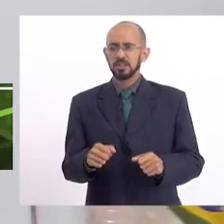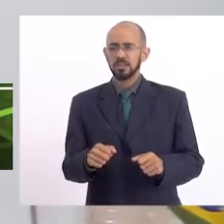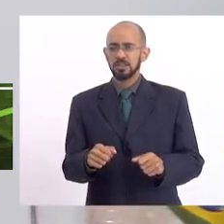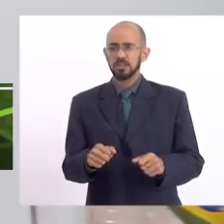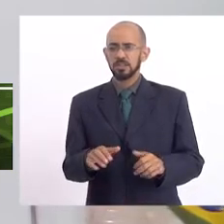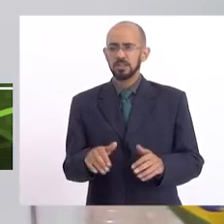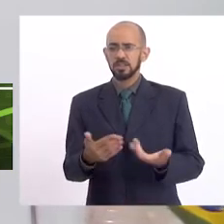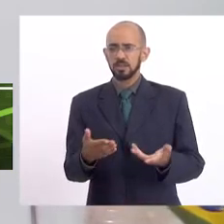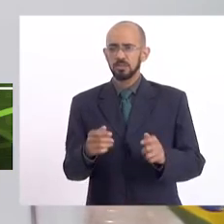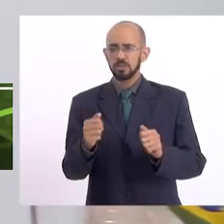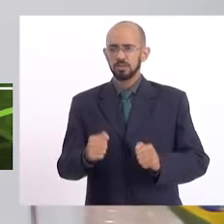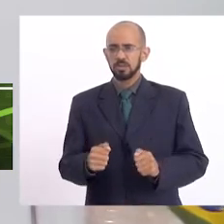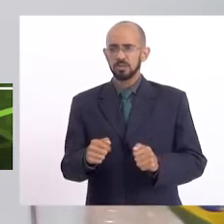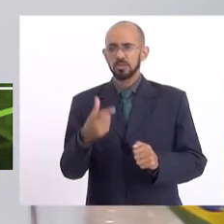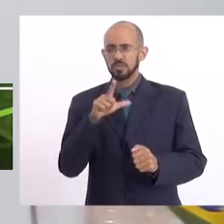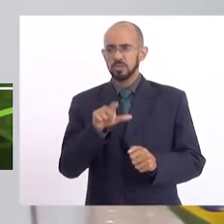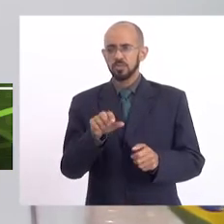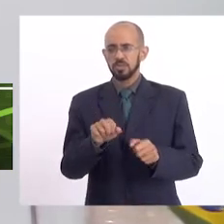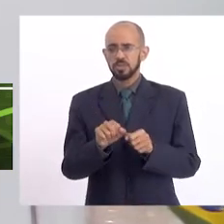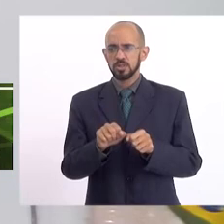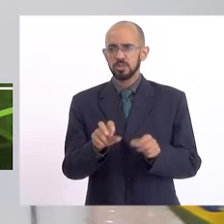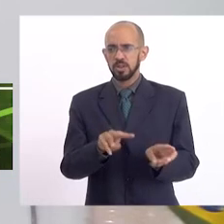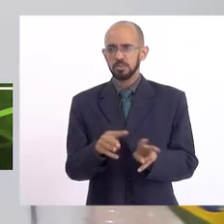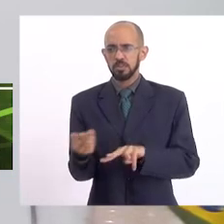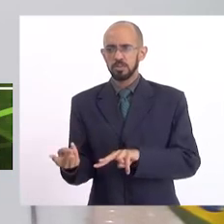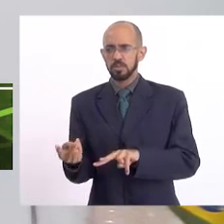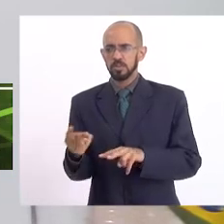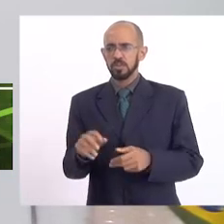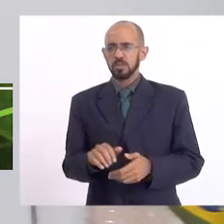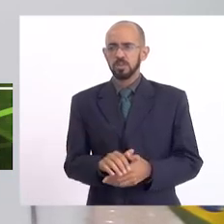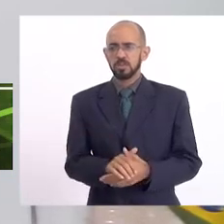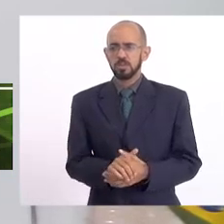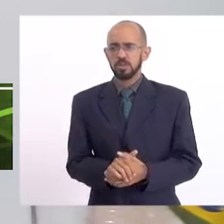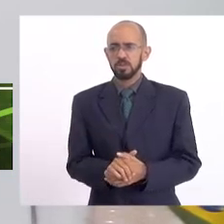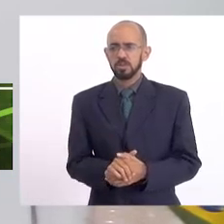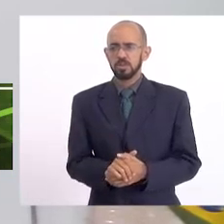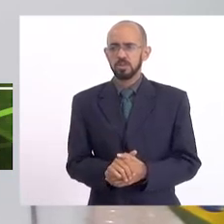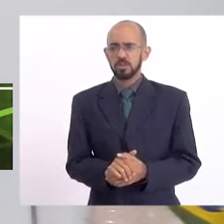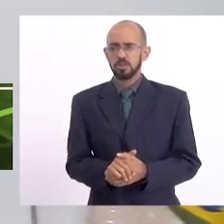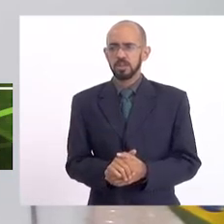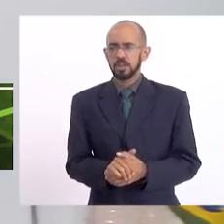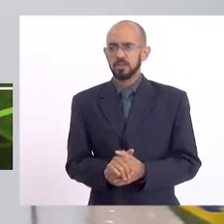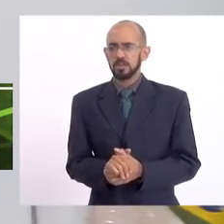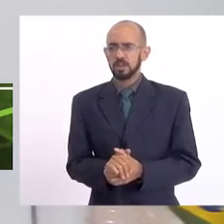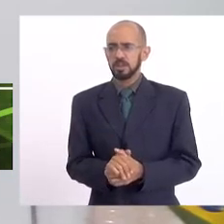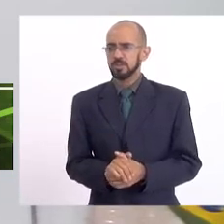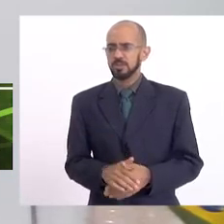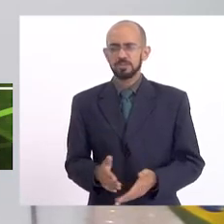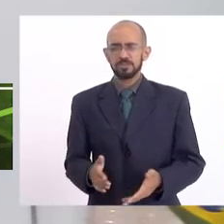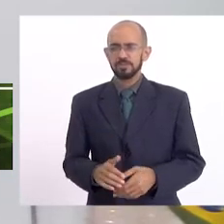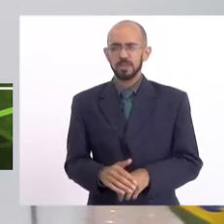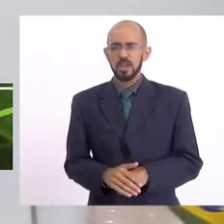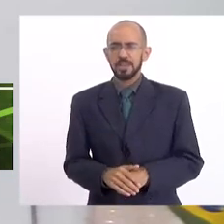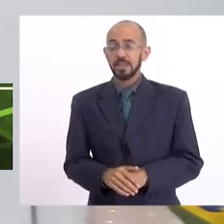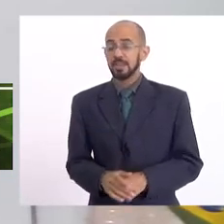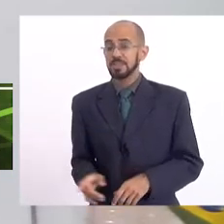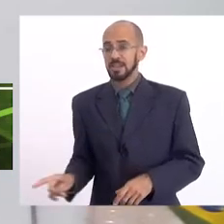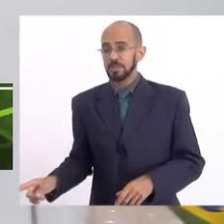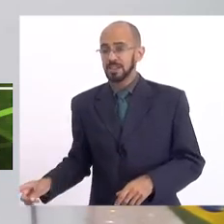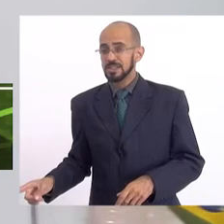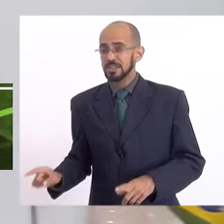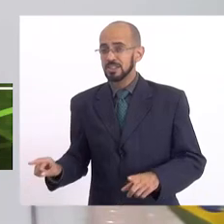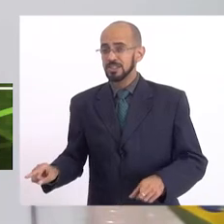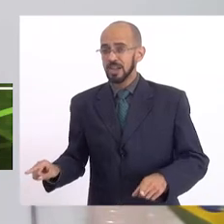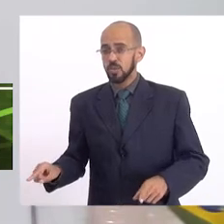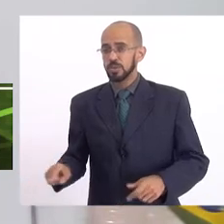para a gente poder fazer o encaminhamento aqui. Agradecer a representação, todos os servidores, representantes de concurso, agradecer a representação